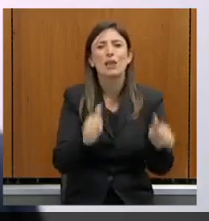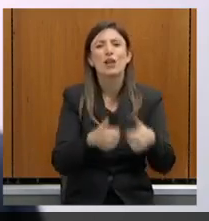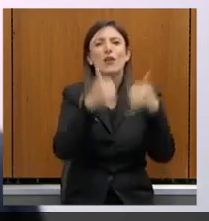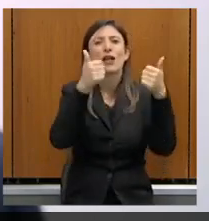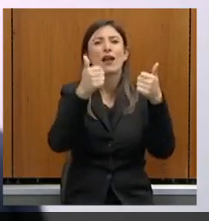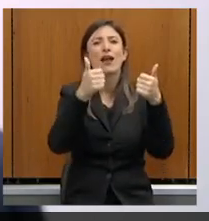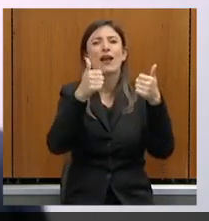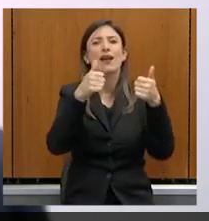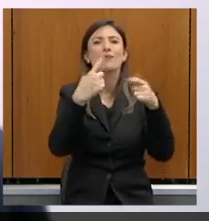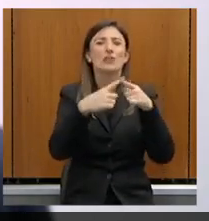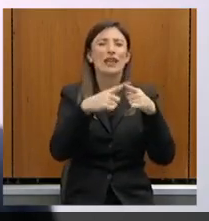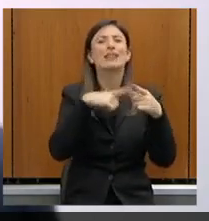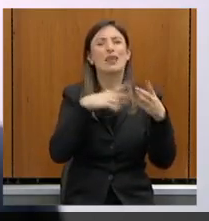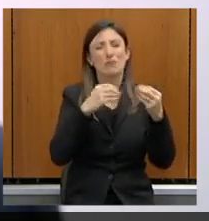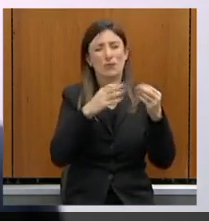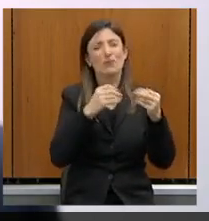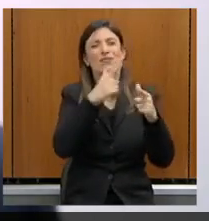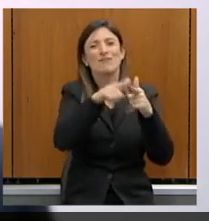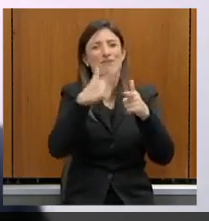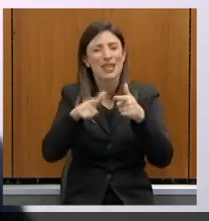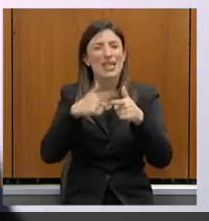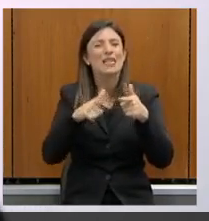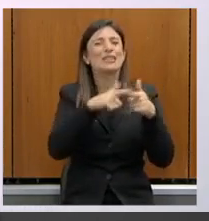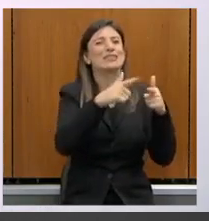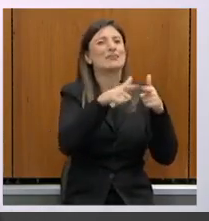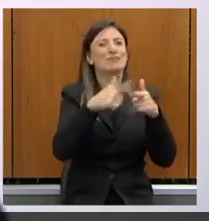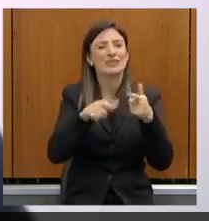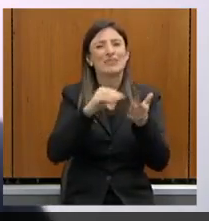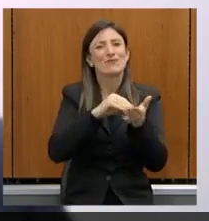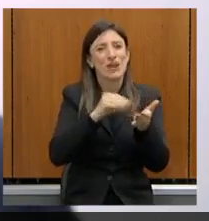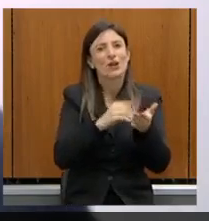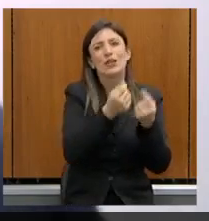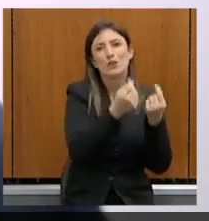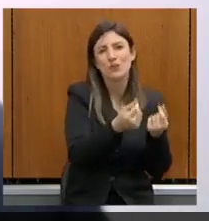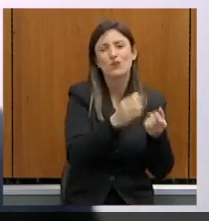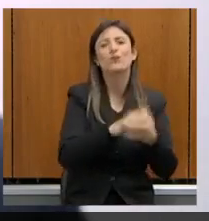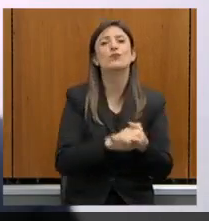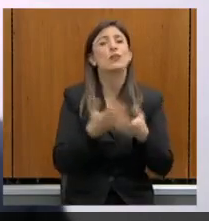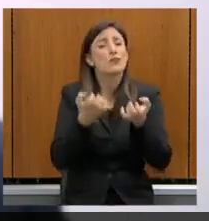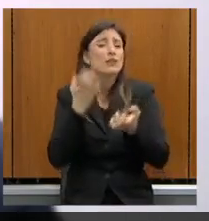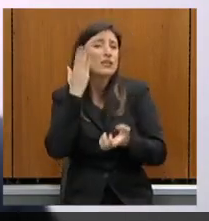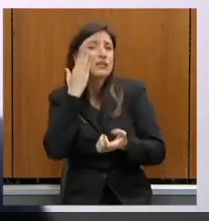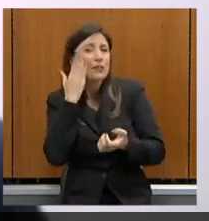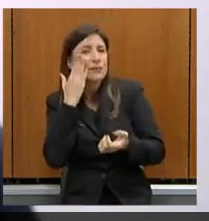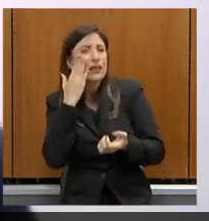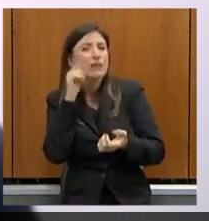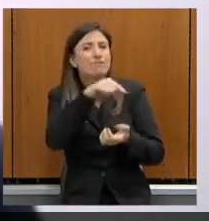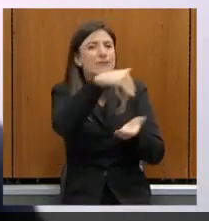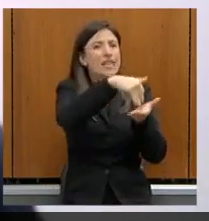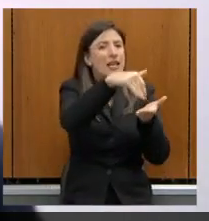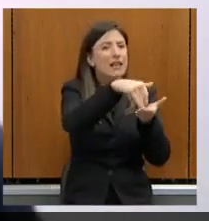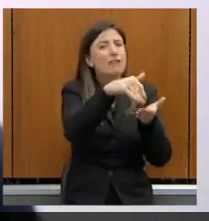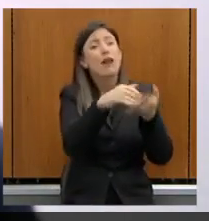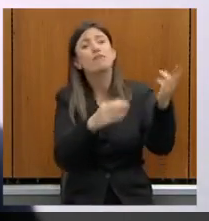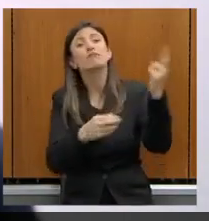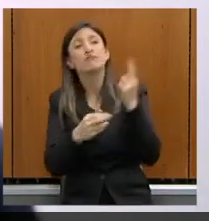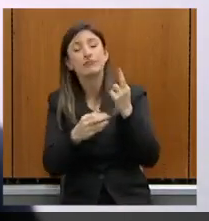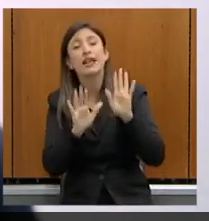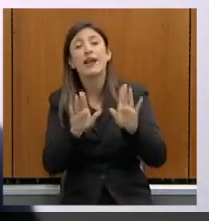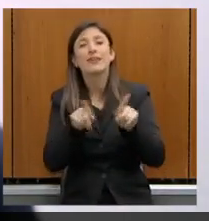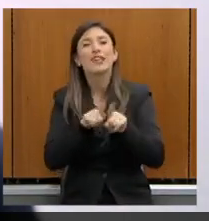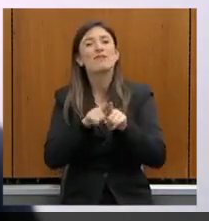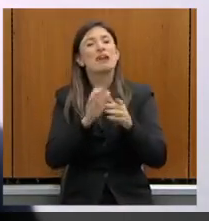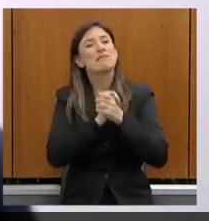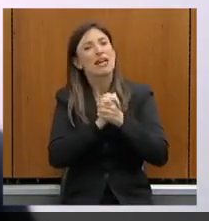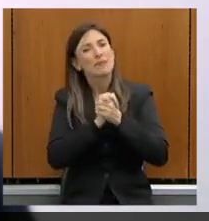para aí a obtenção de recursos. É isso que eu gostaria de saber aí do secretário e já parabenizando aí, senhor